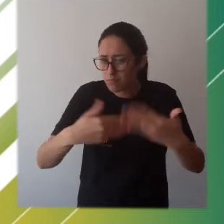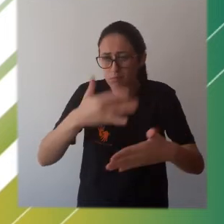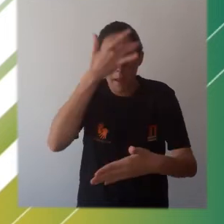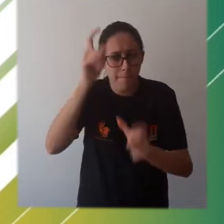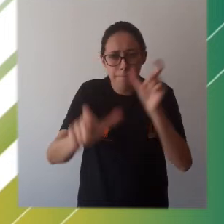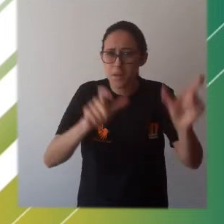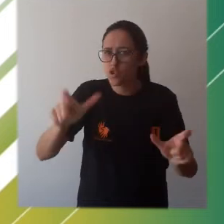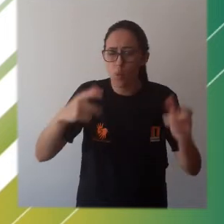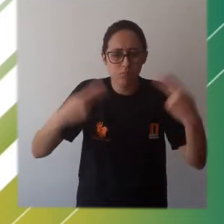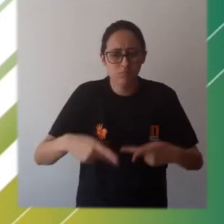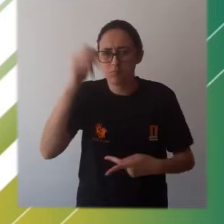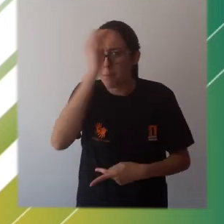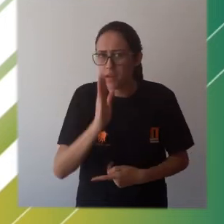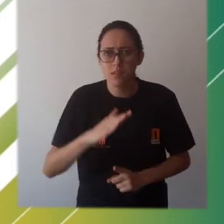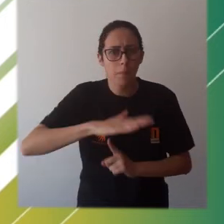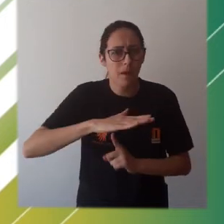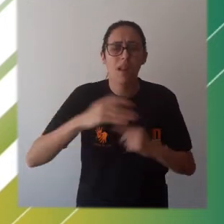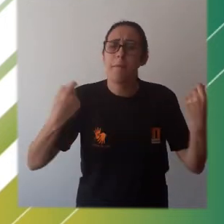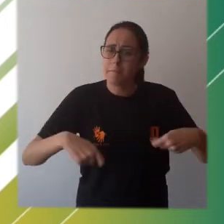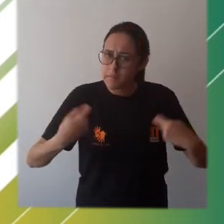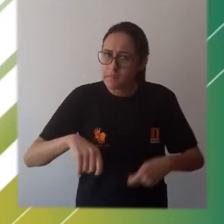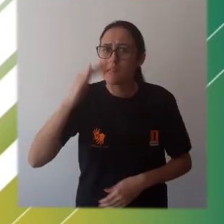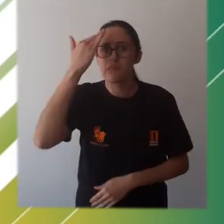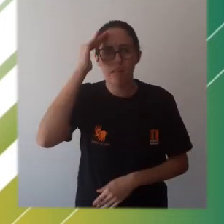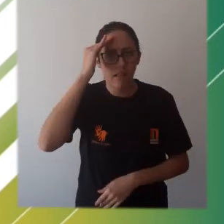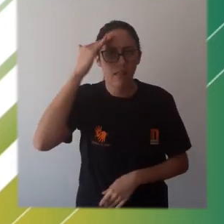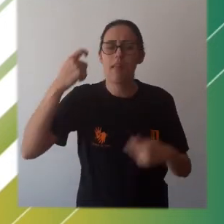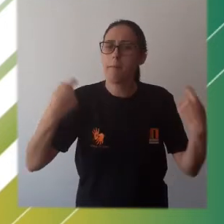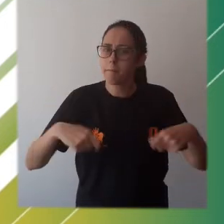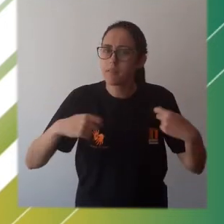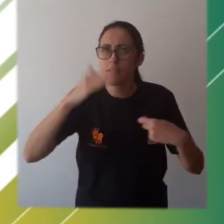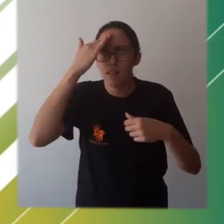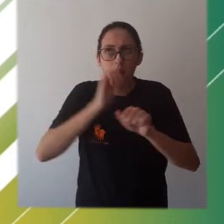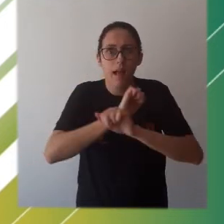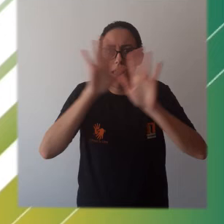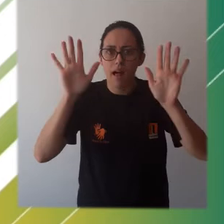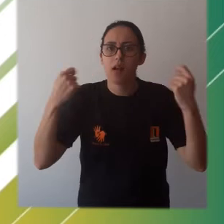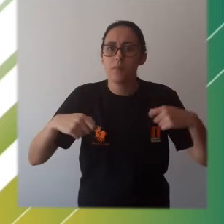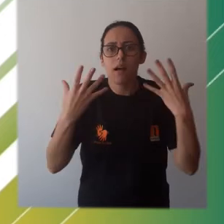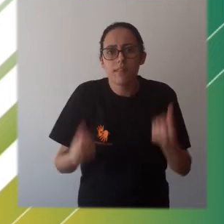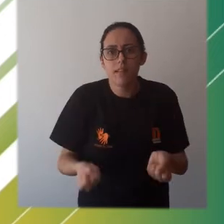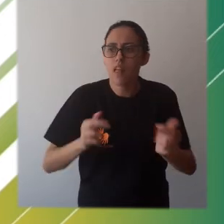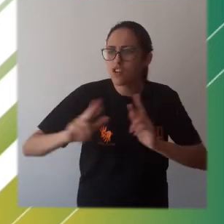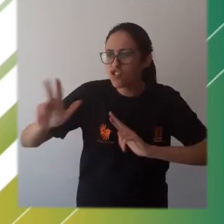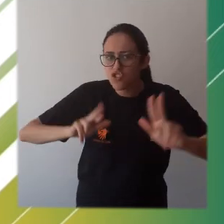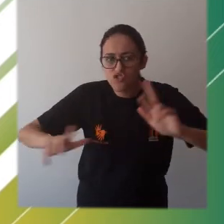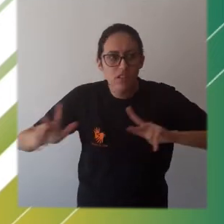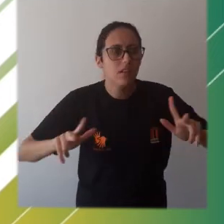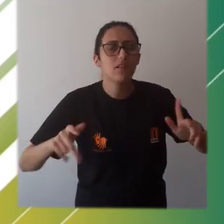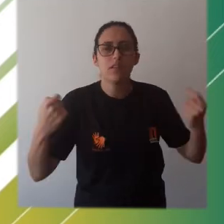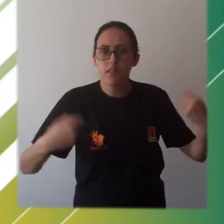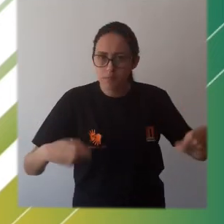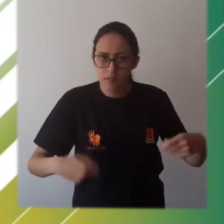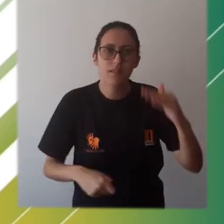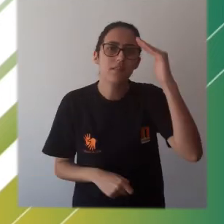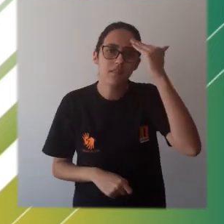o dia a dia do cidadão brasileiro, do cidadão paranaense, né? Nós temos que conviver e aceitar essas